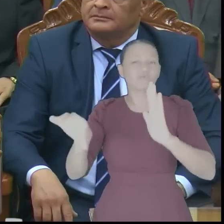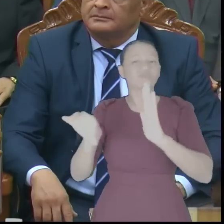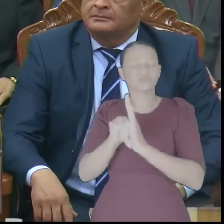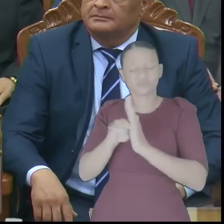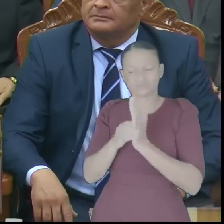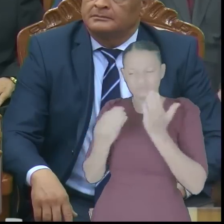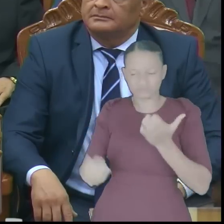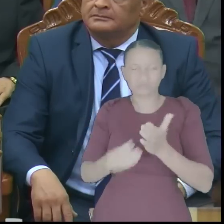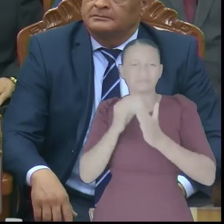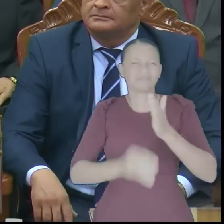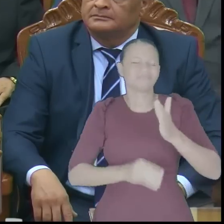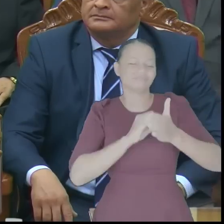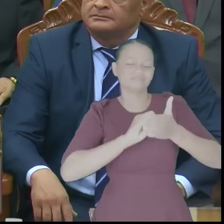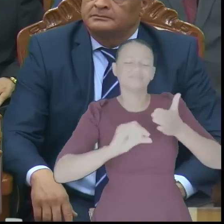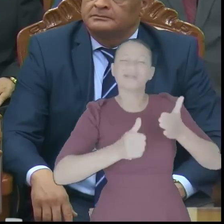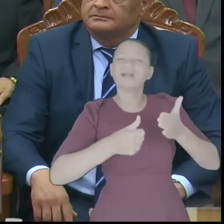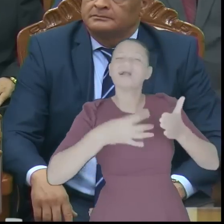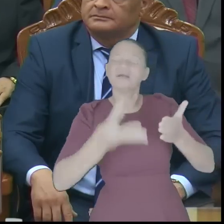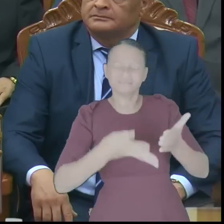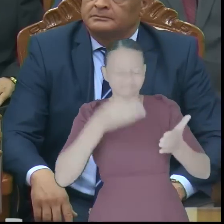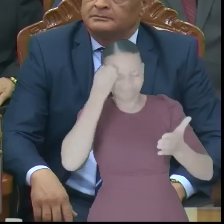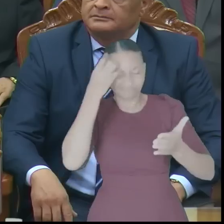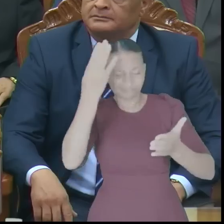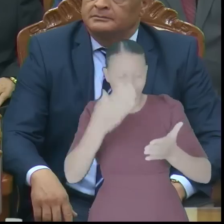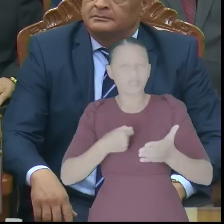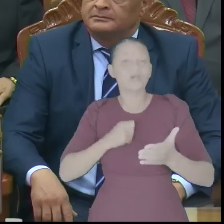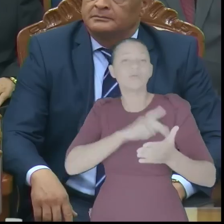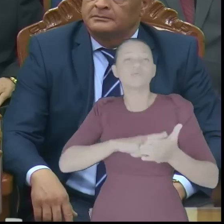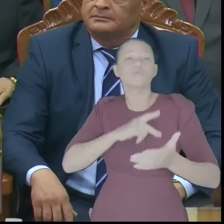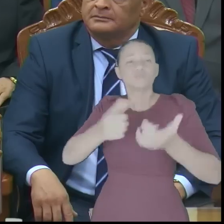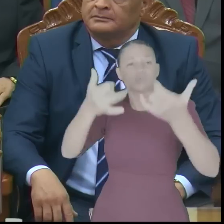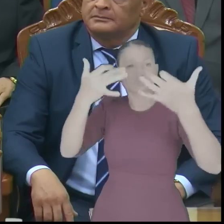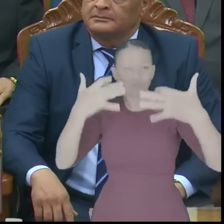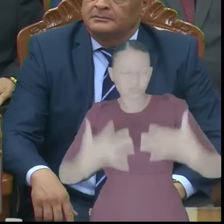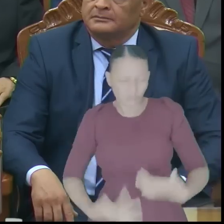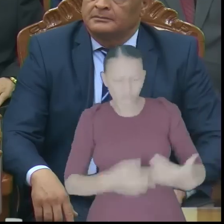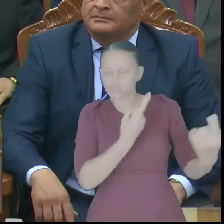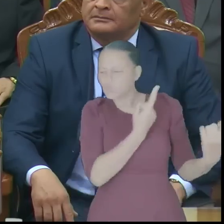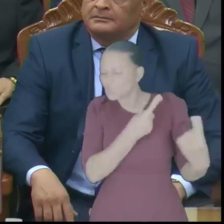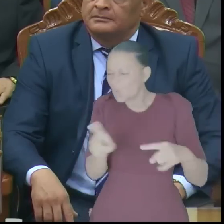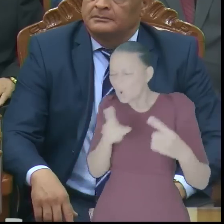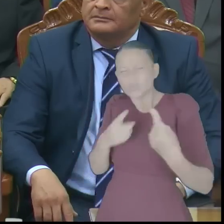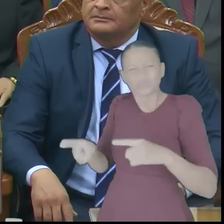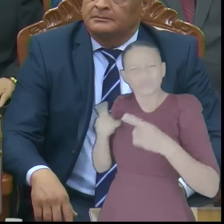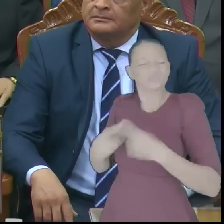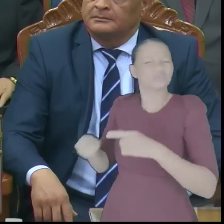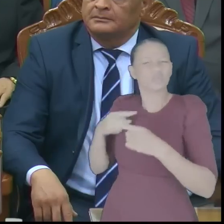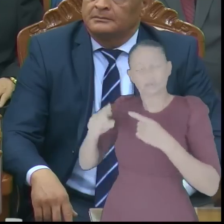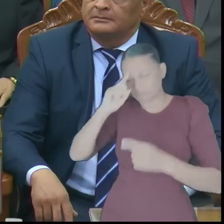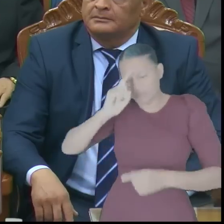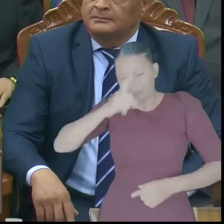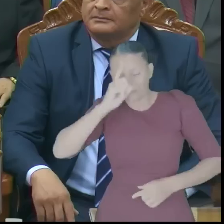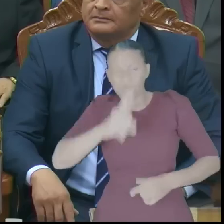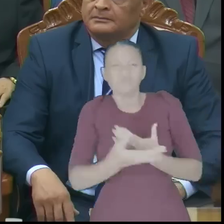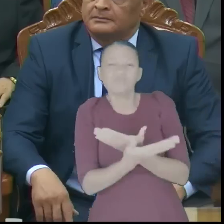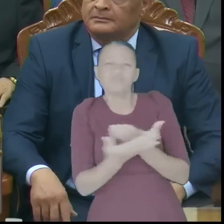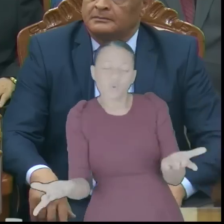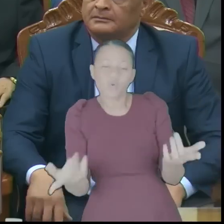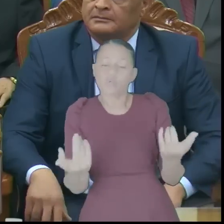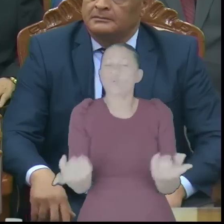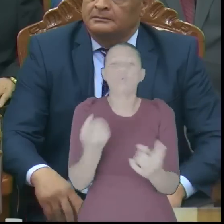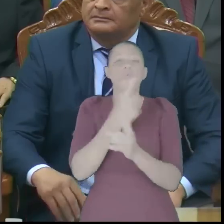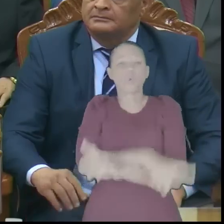falha a memória, Paulo diz que o escrito da dívida que era contra nós em suas ordenanças, o qual nos era contrário,